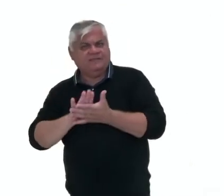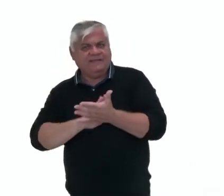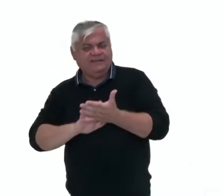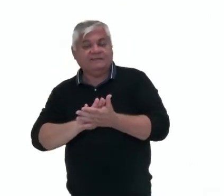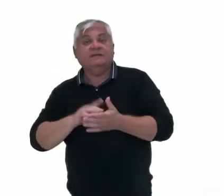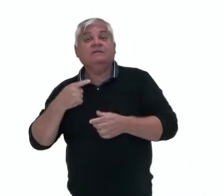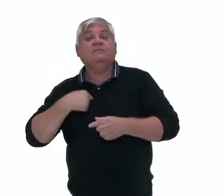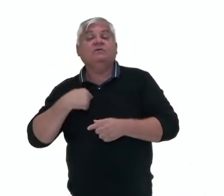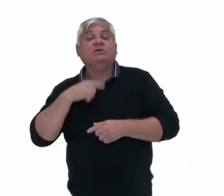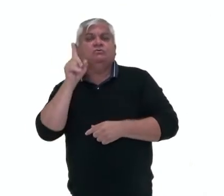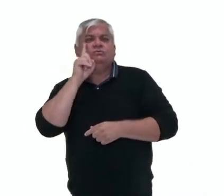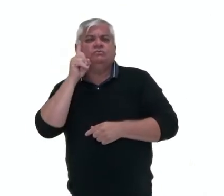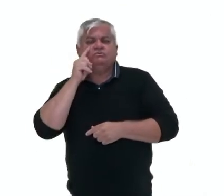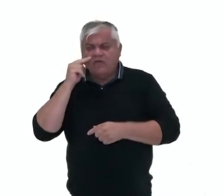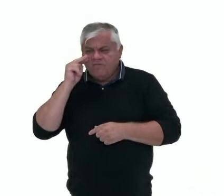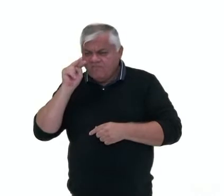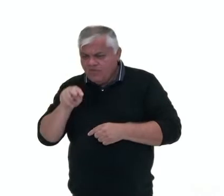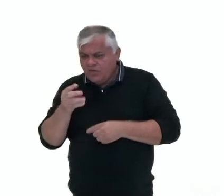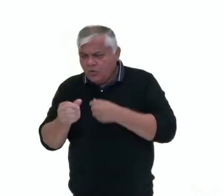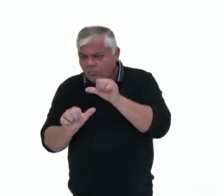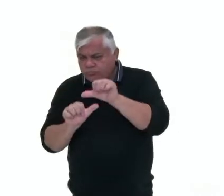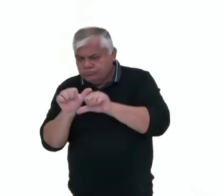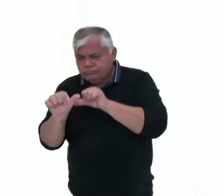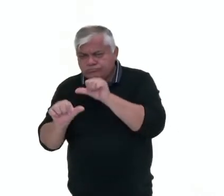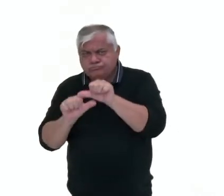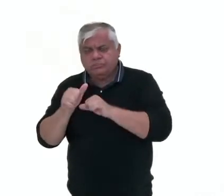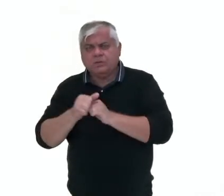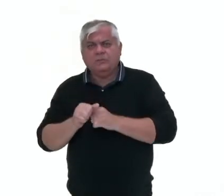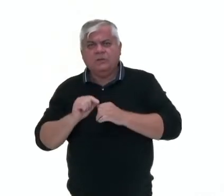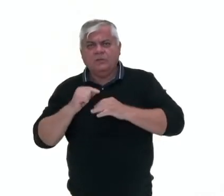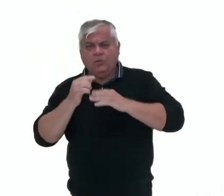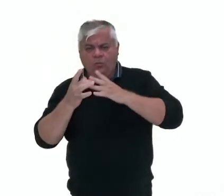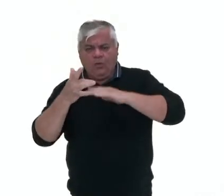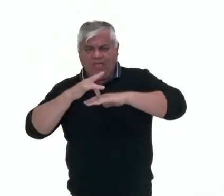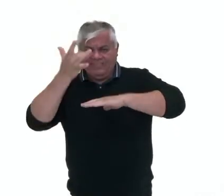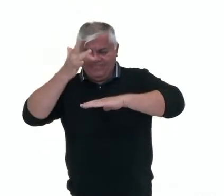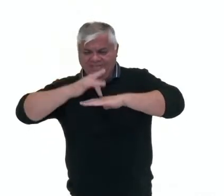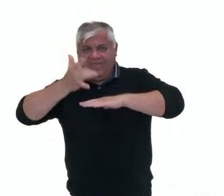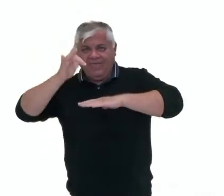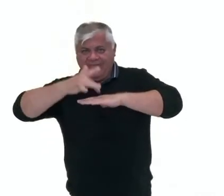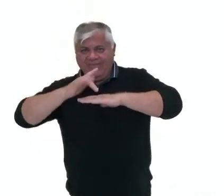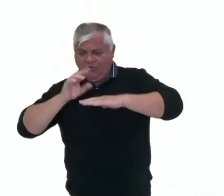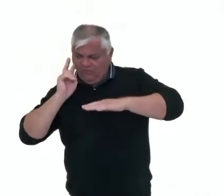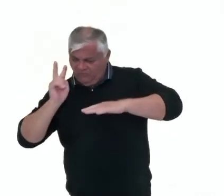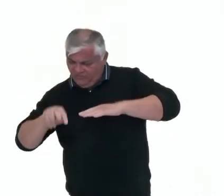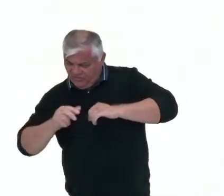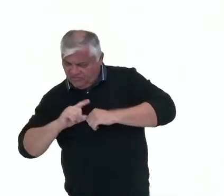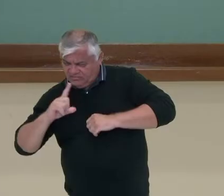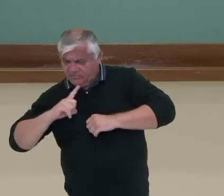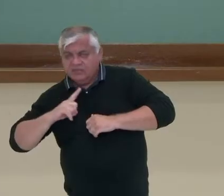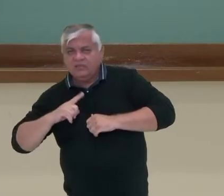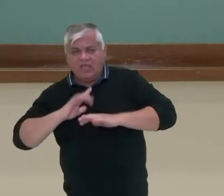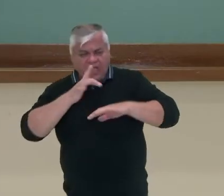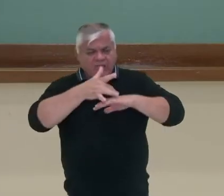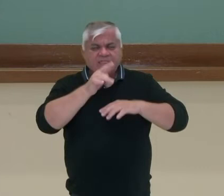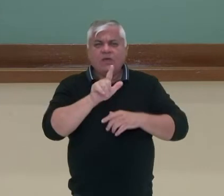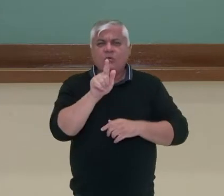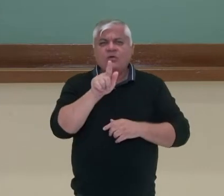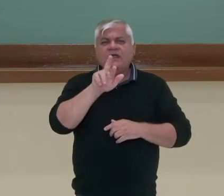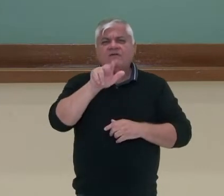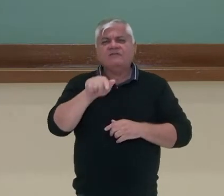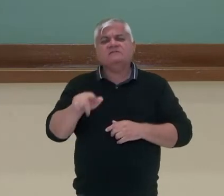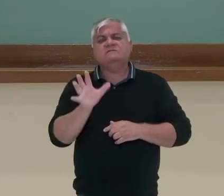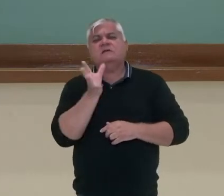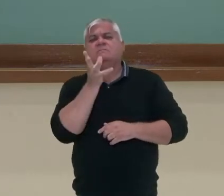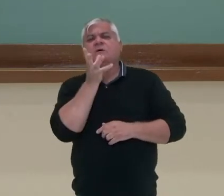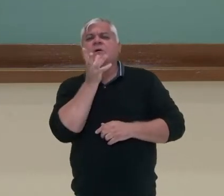é o motivo pelo qual não se verifica a transformação de um anel de diamante em um anel de grafite. Então a velocidade, né, é muito lenta e